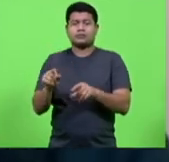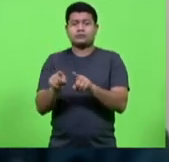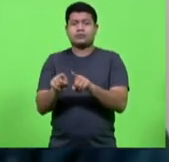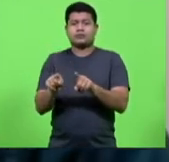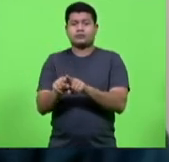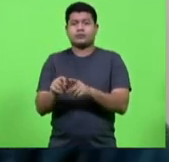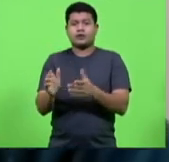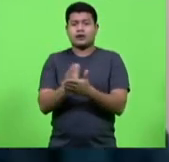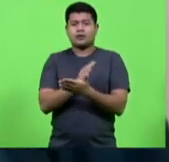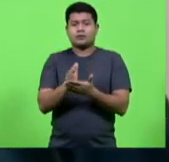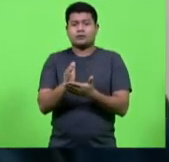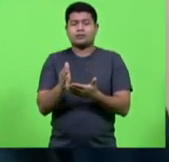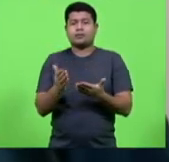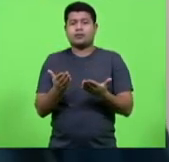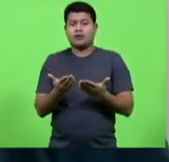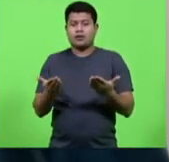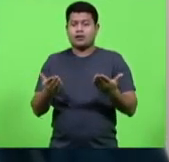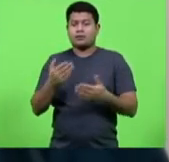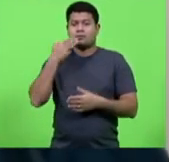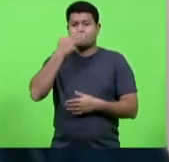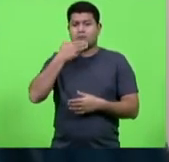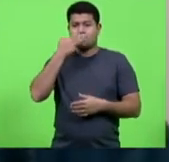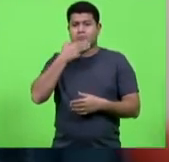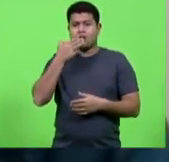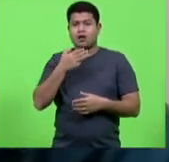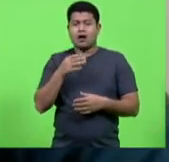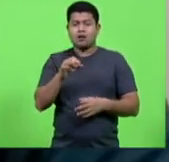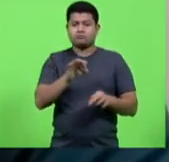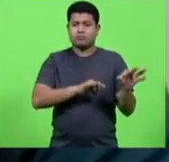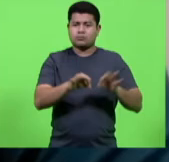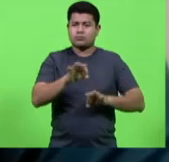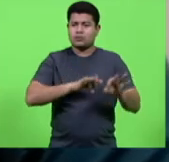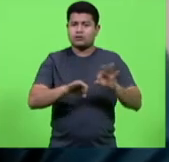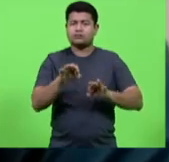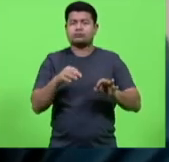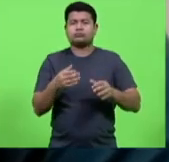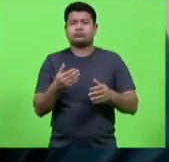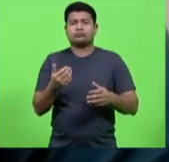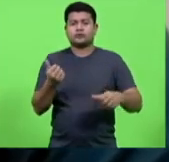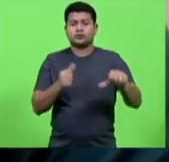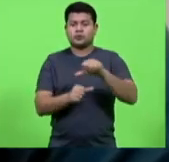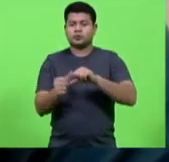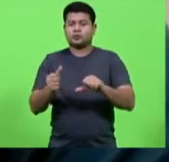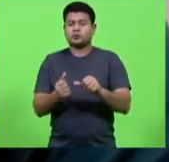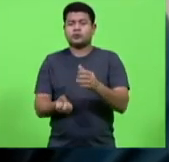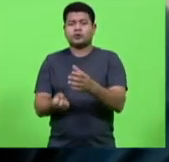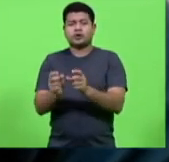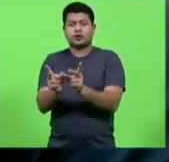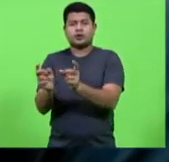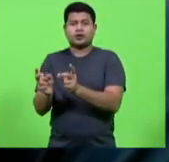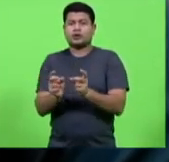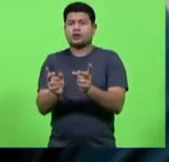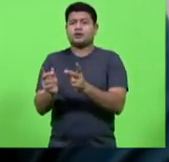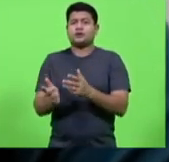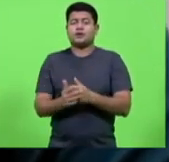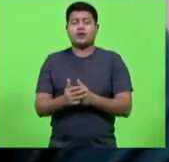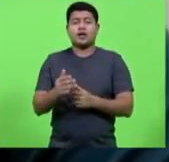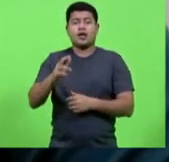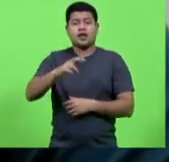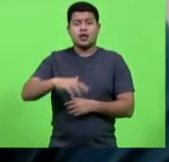meliponicultores de todas as regiões do nosso estado de Santa Catarina. E eu quero